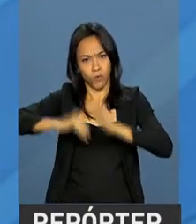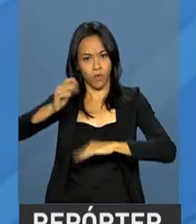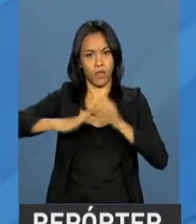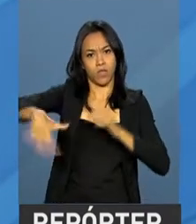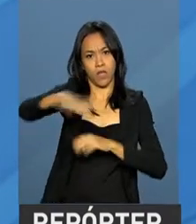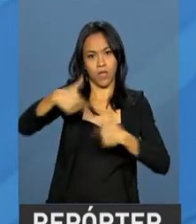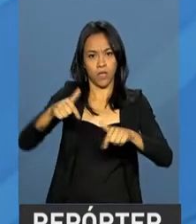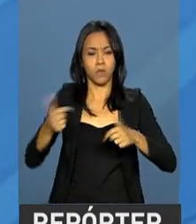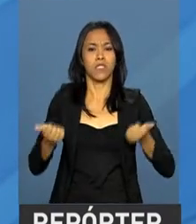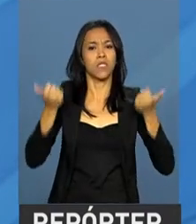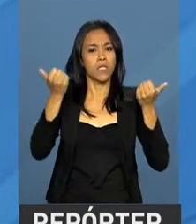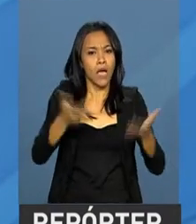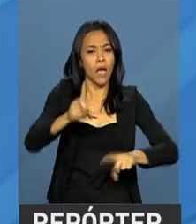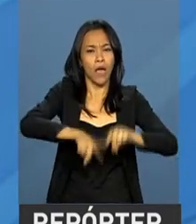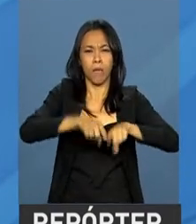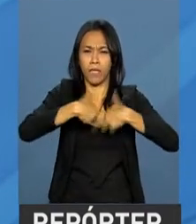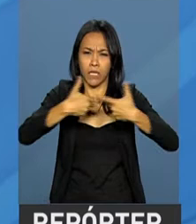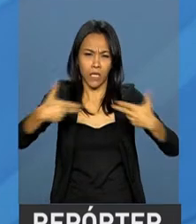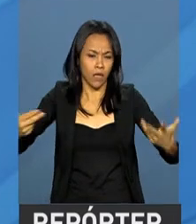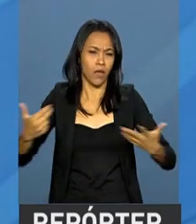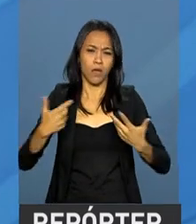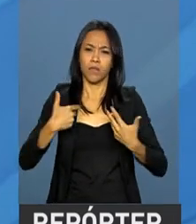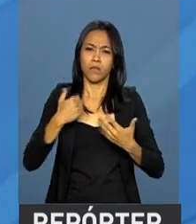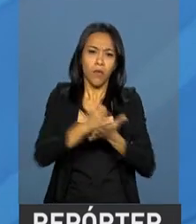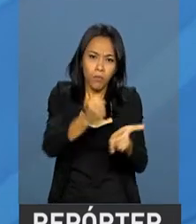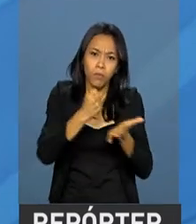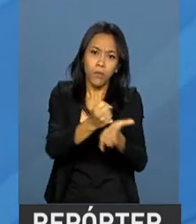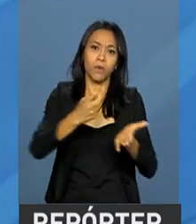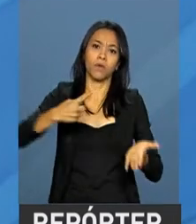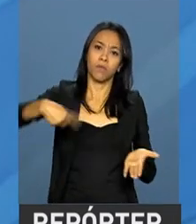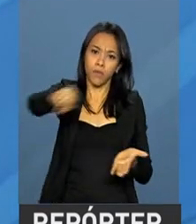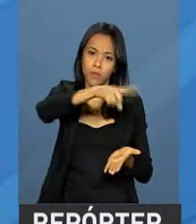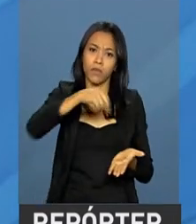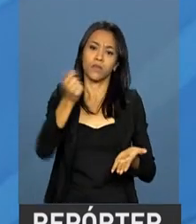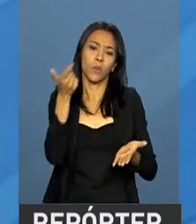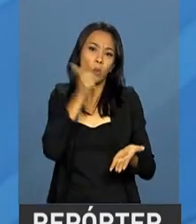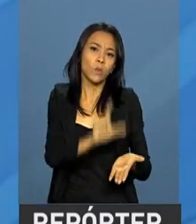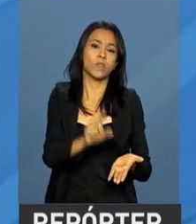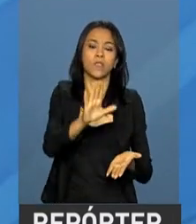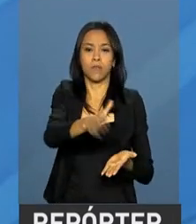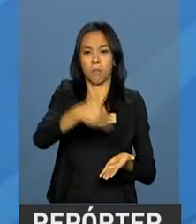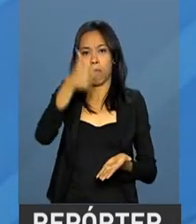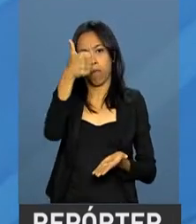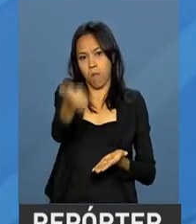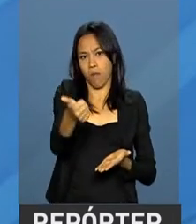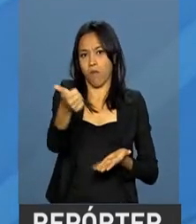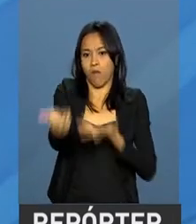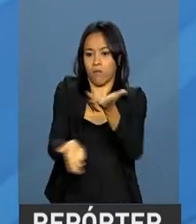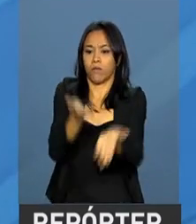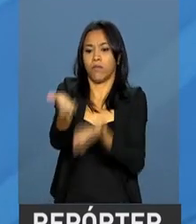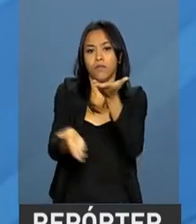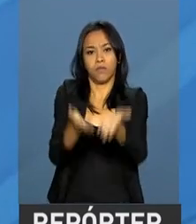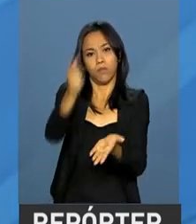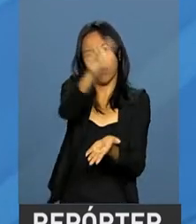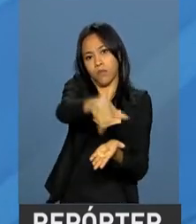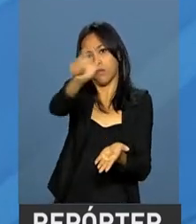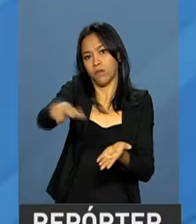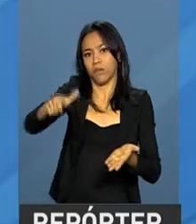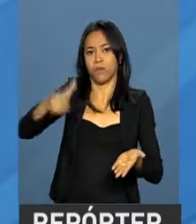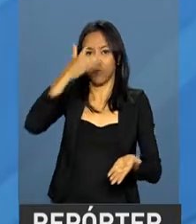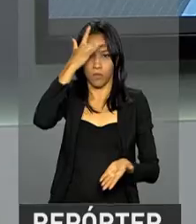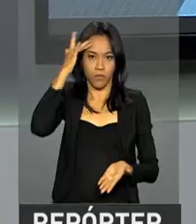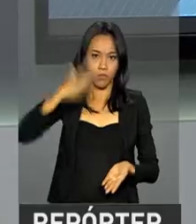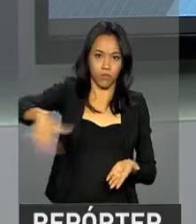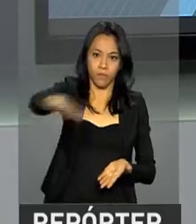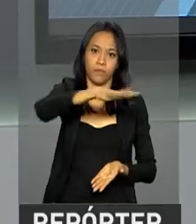insumos e instalações para que possam prestar a melhor qualidade de saúde a todos os planos de